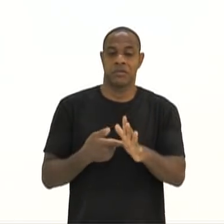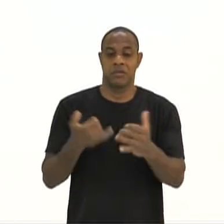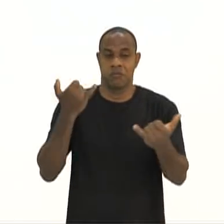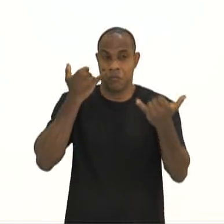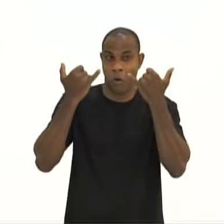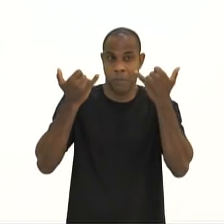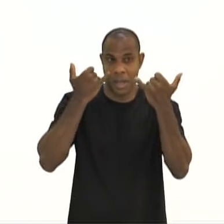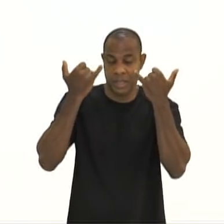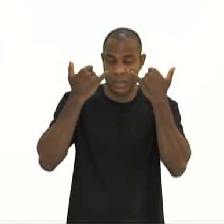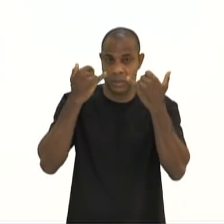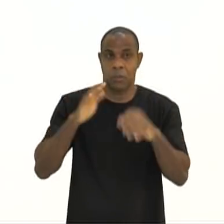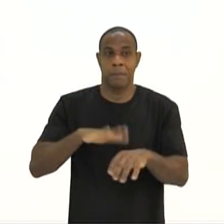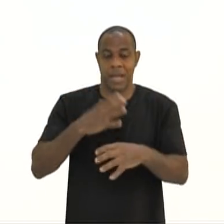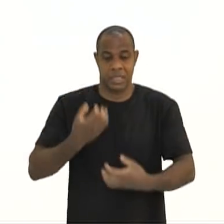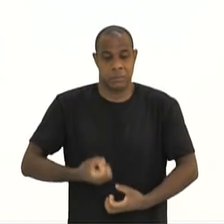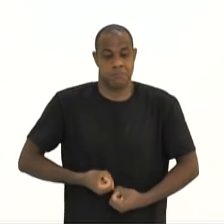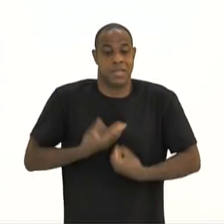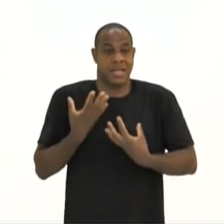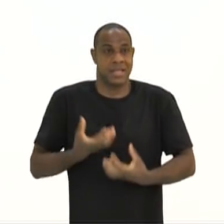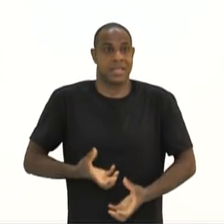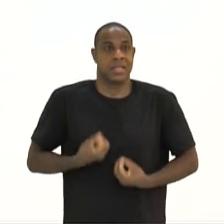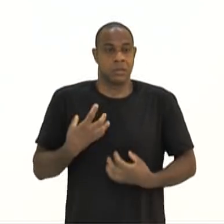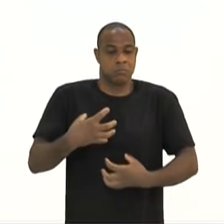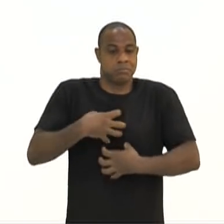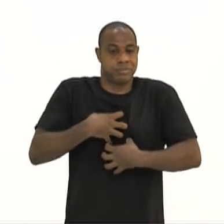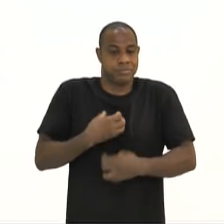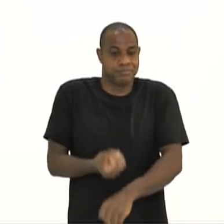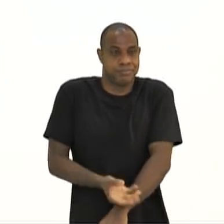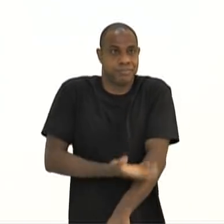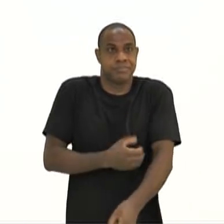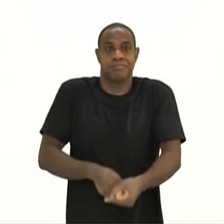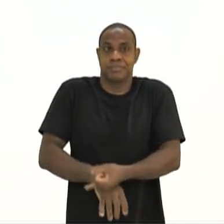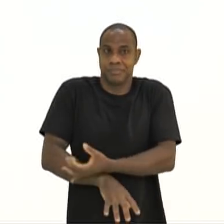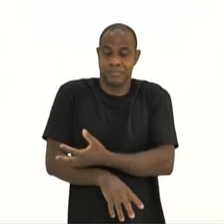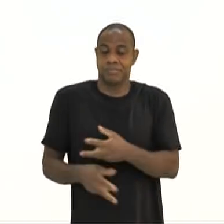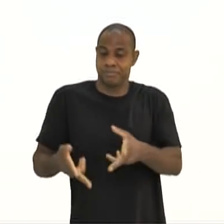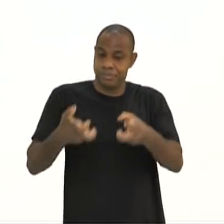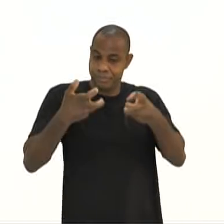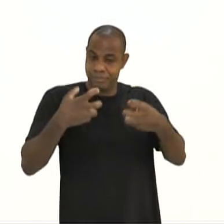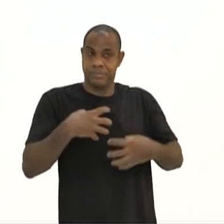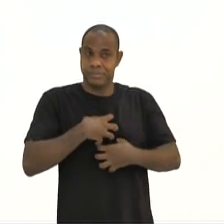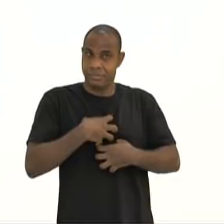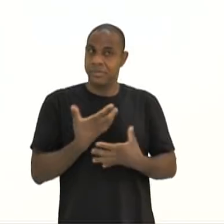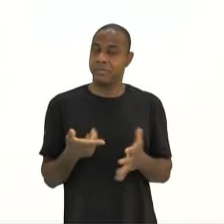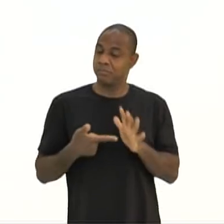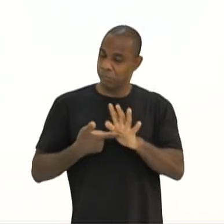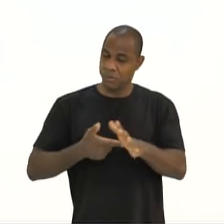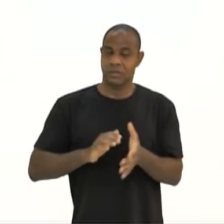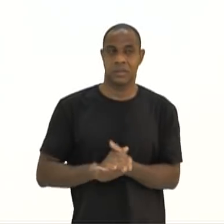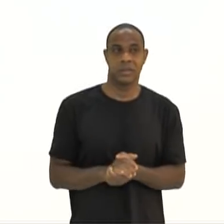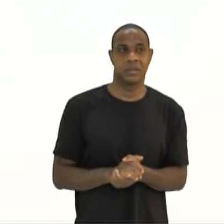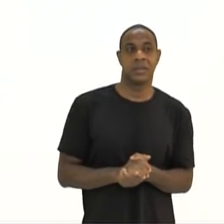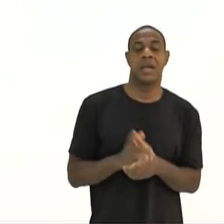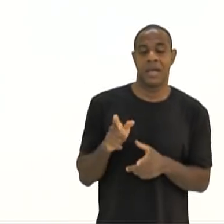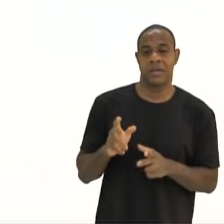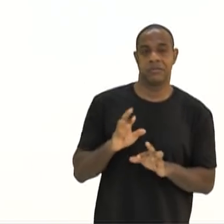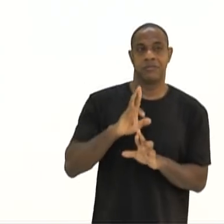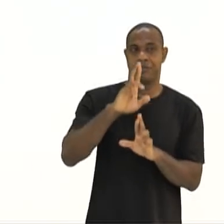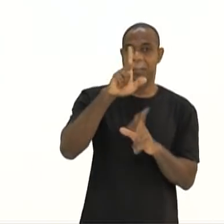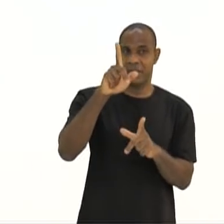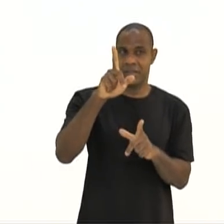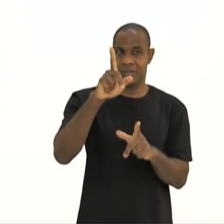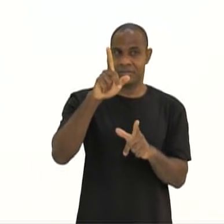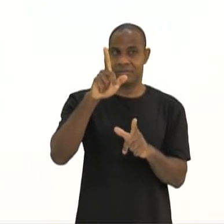expressivas, qualitativas, que motivam para assistir ao filme. Então, são essas aí as diferenças